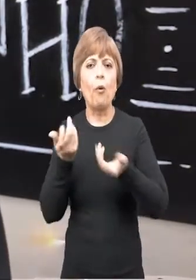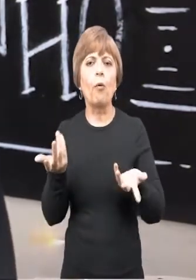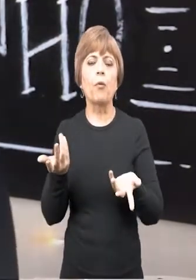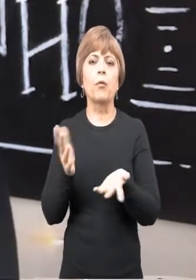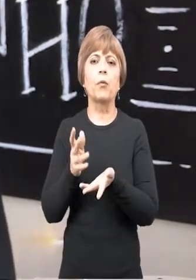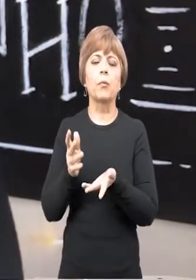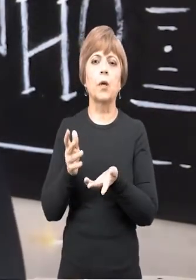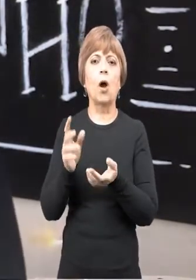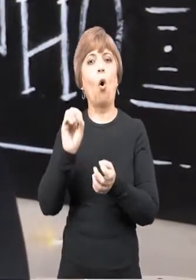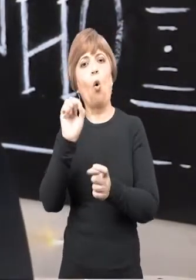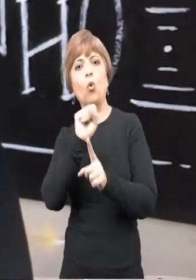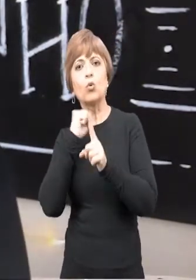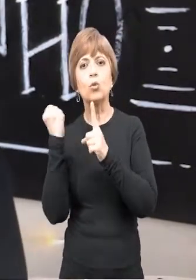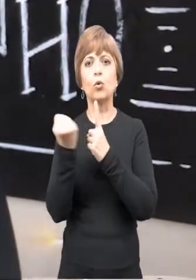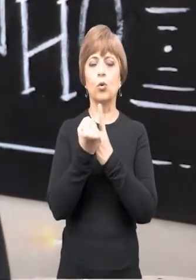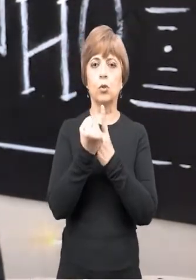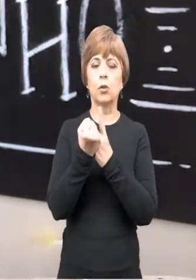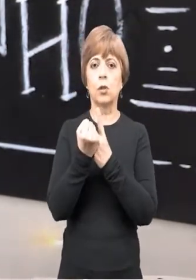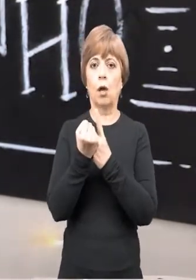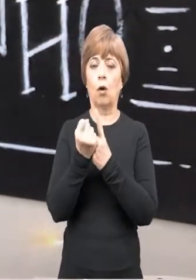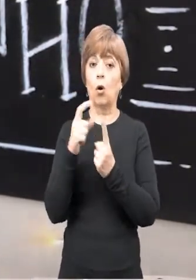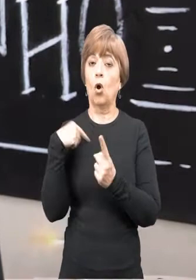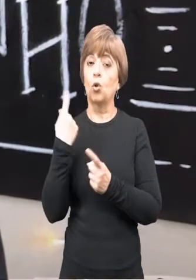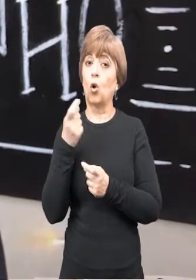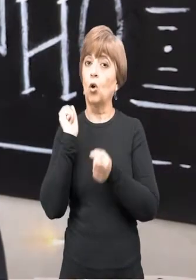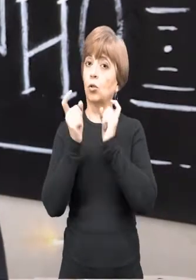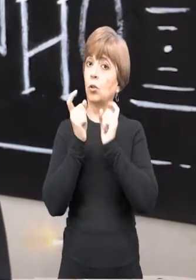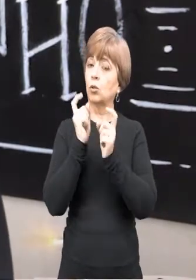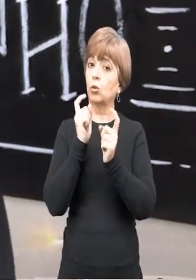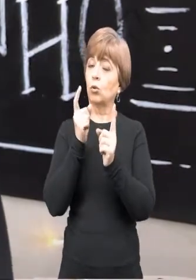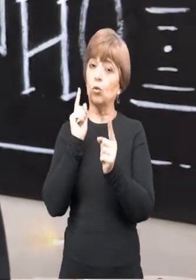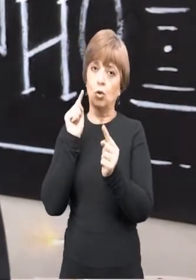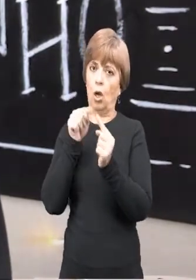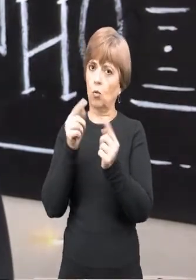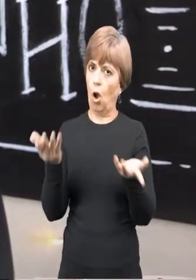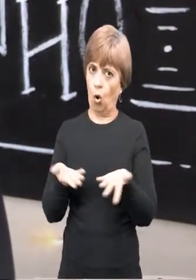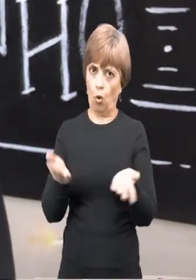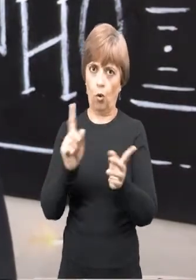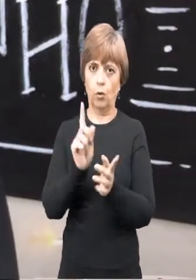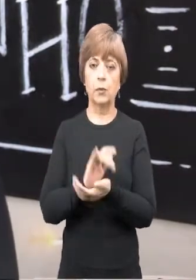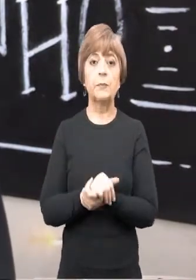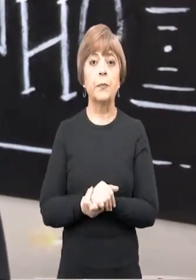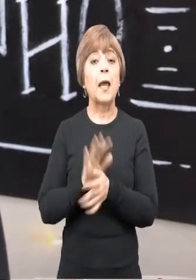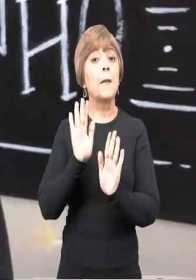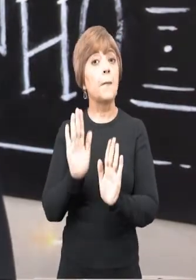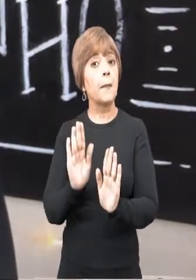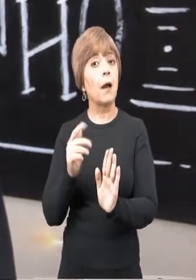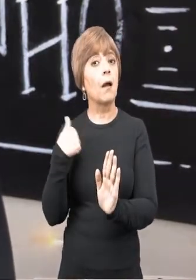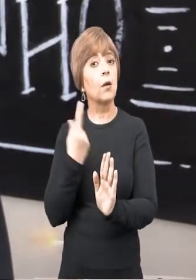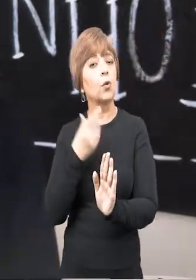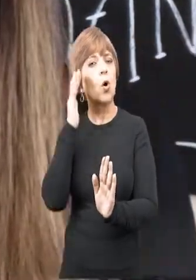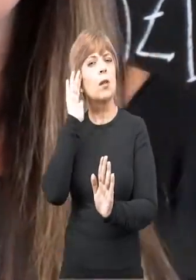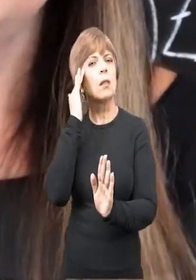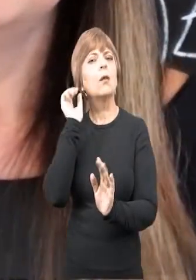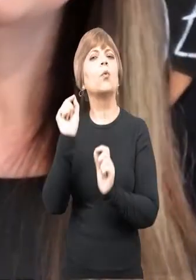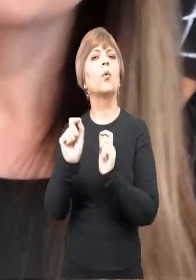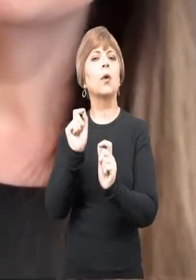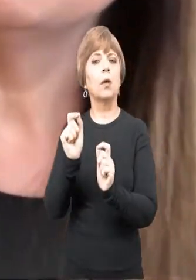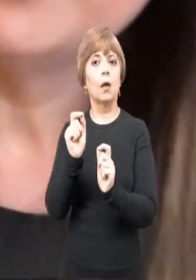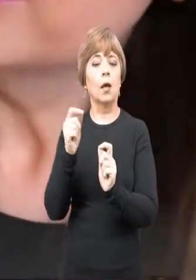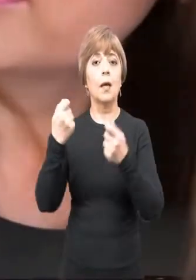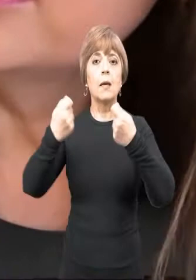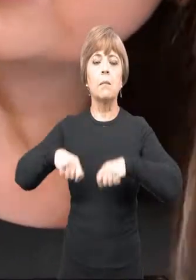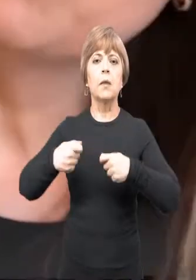sociais. Não é o objetivo aqui a gente discutir isso, mas nós entendemos que deveríamos